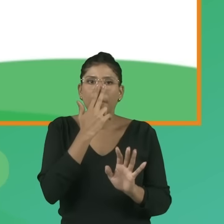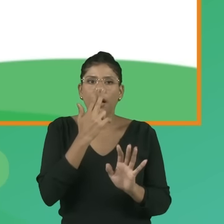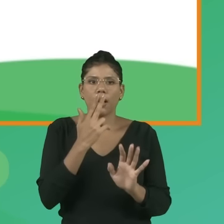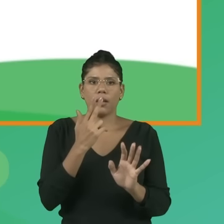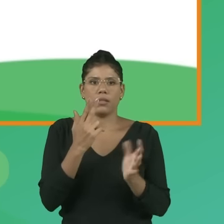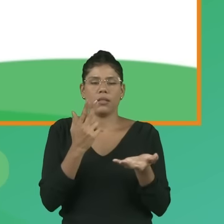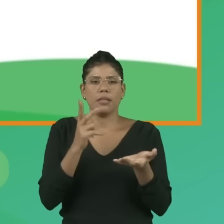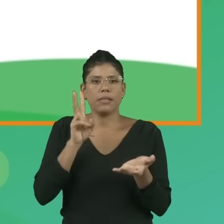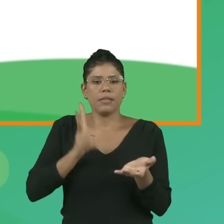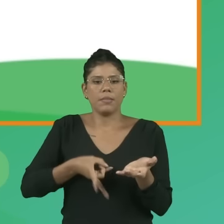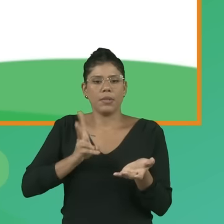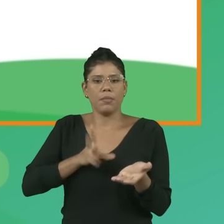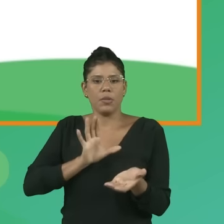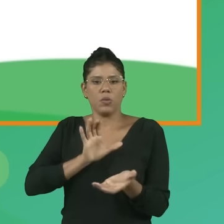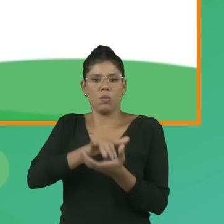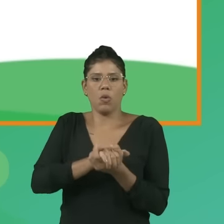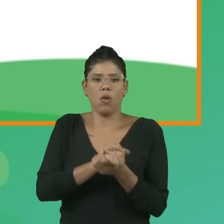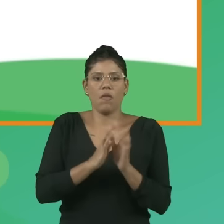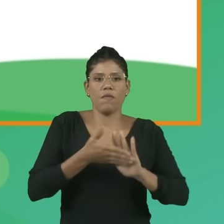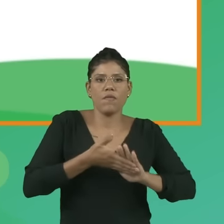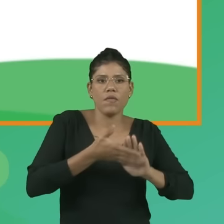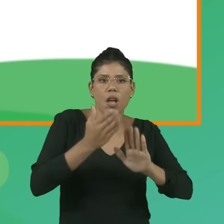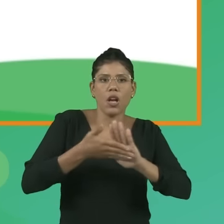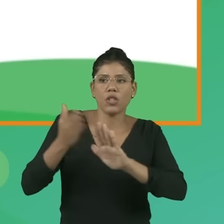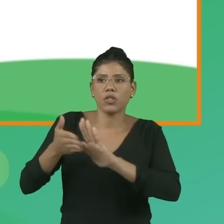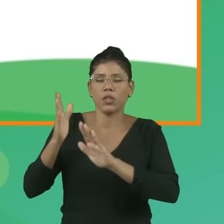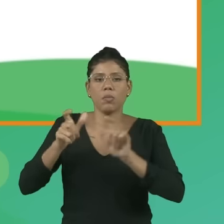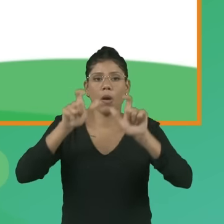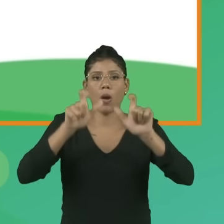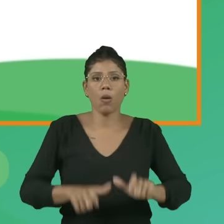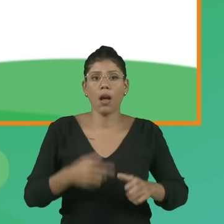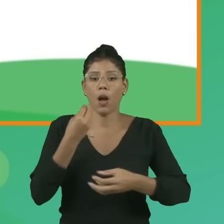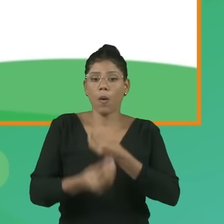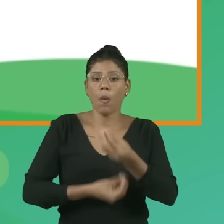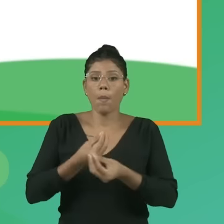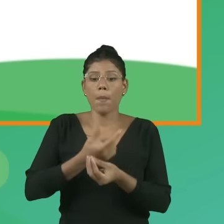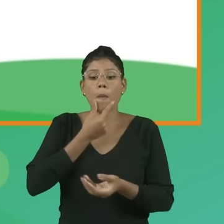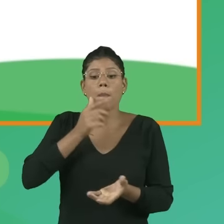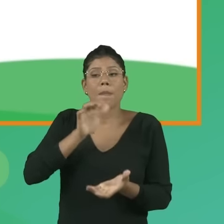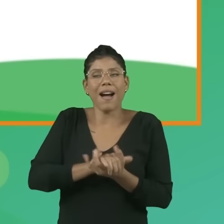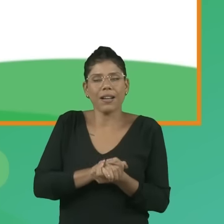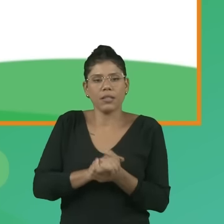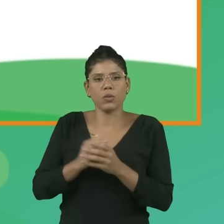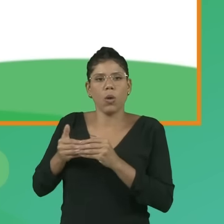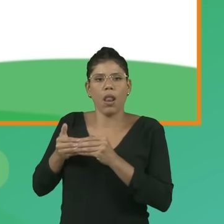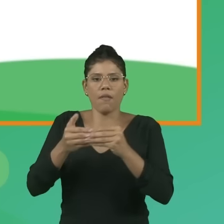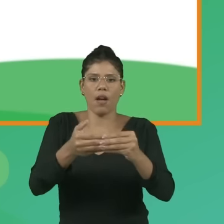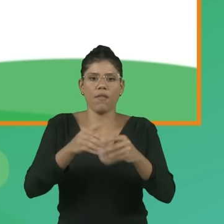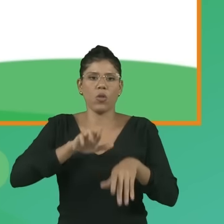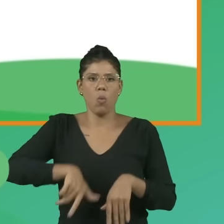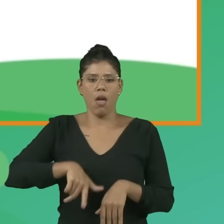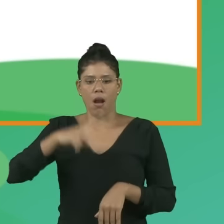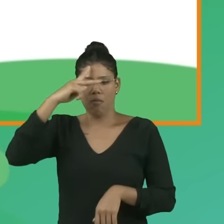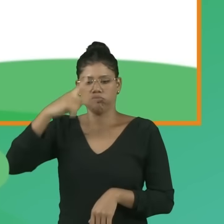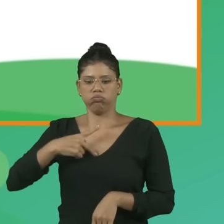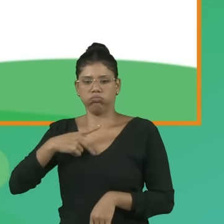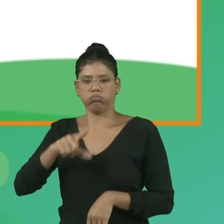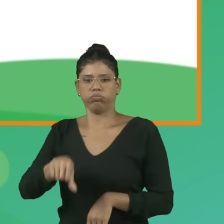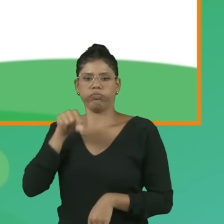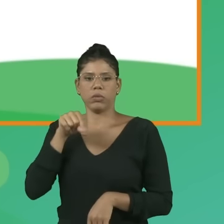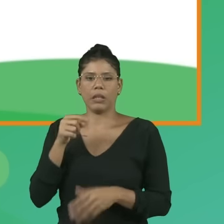coloniais, viajando para locais onde seus maridos as levavam e não em busca de seus próprios projetos